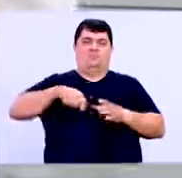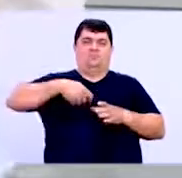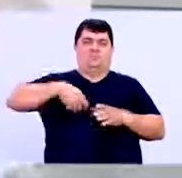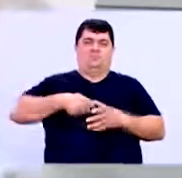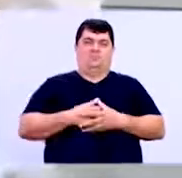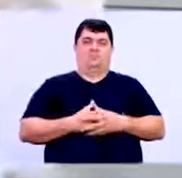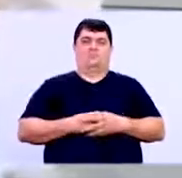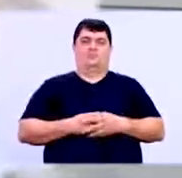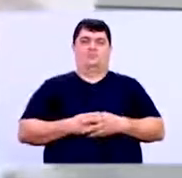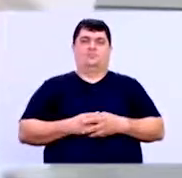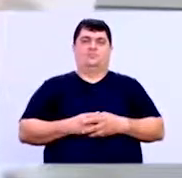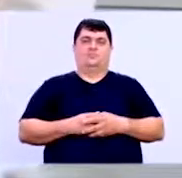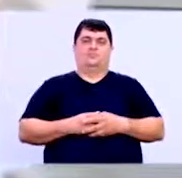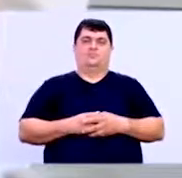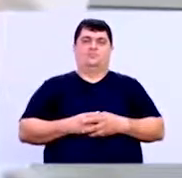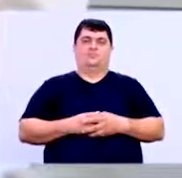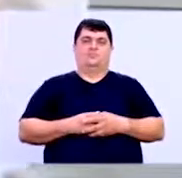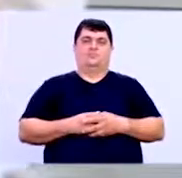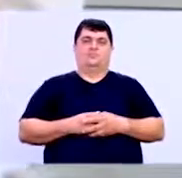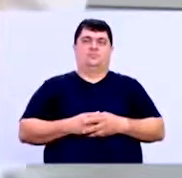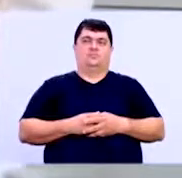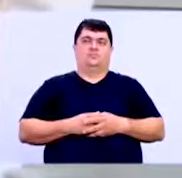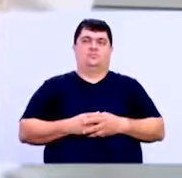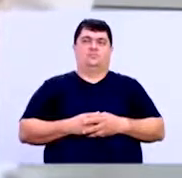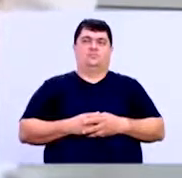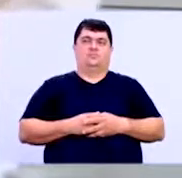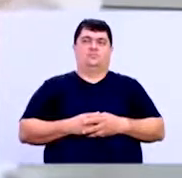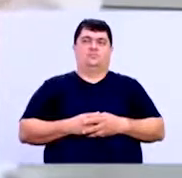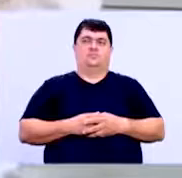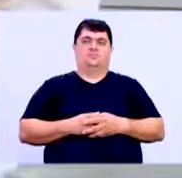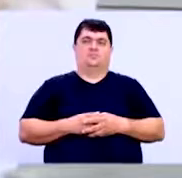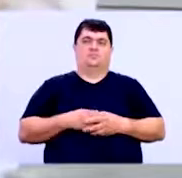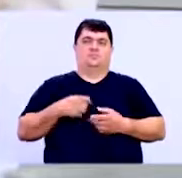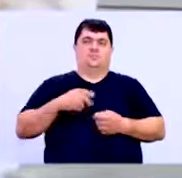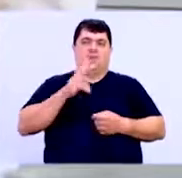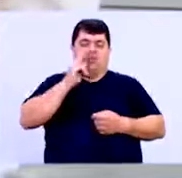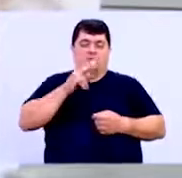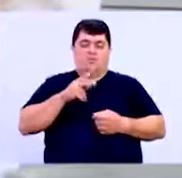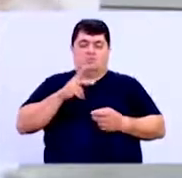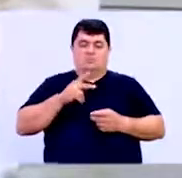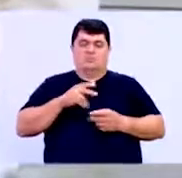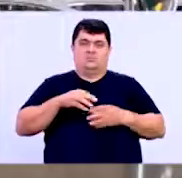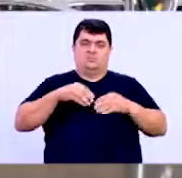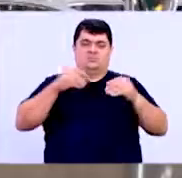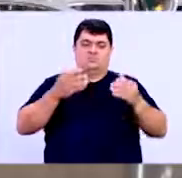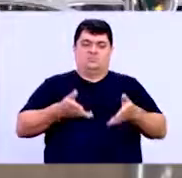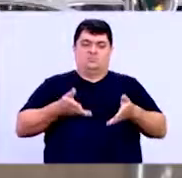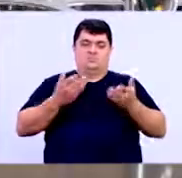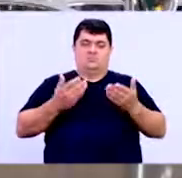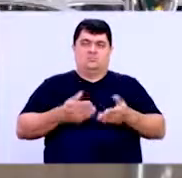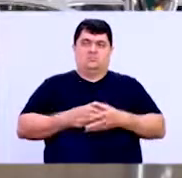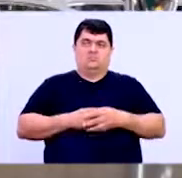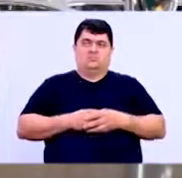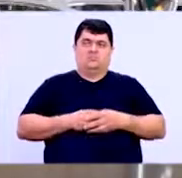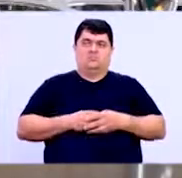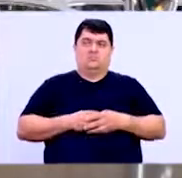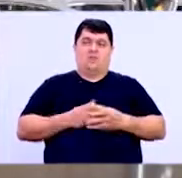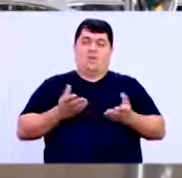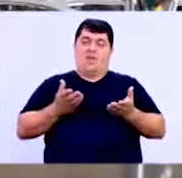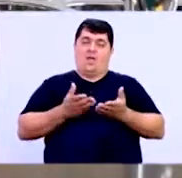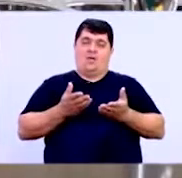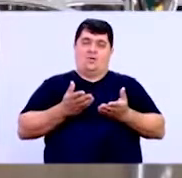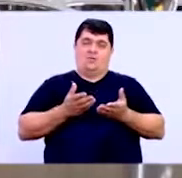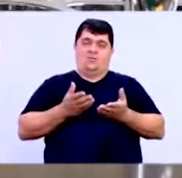você, olha que beleza, tá muito homogêneo já, né? Muito bem,